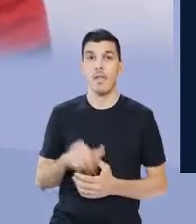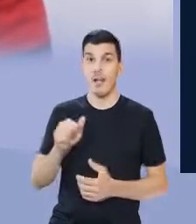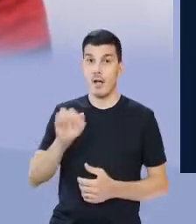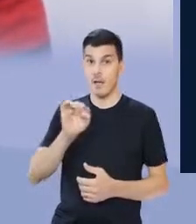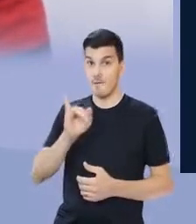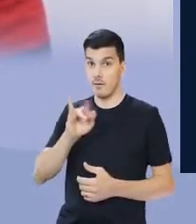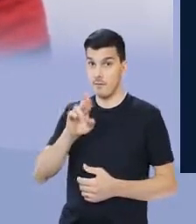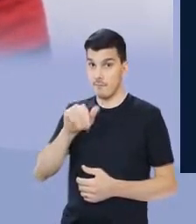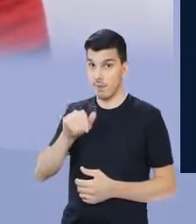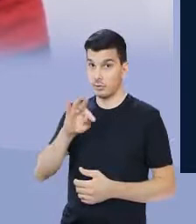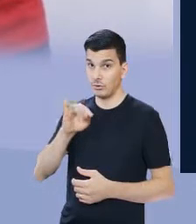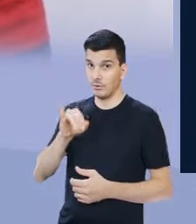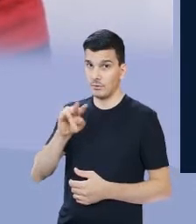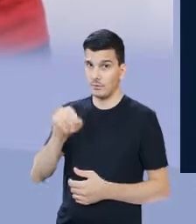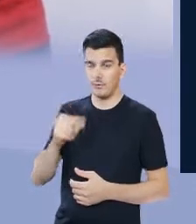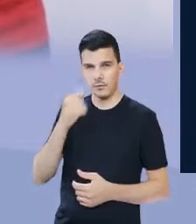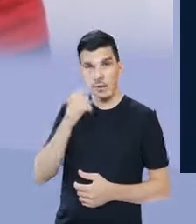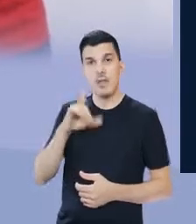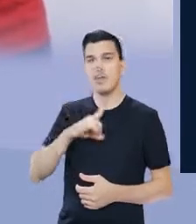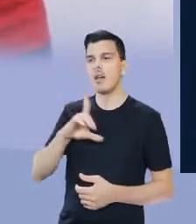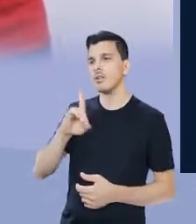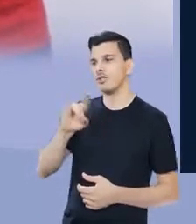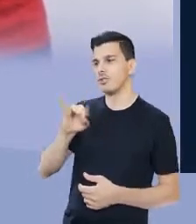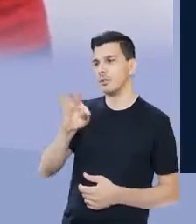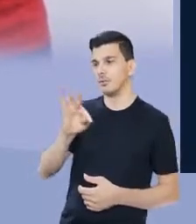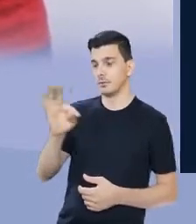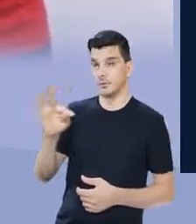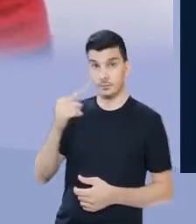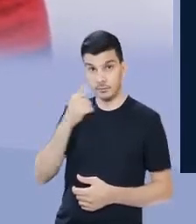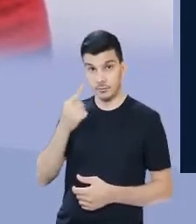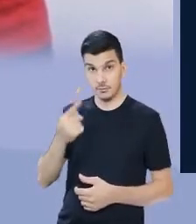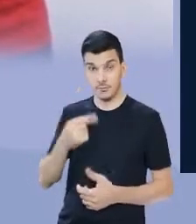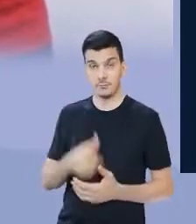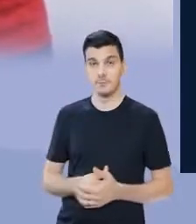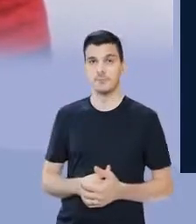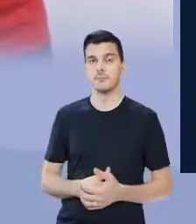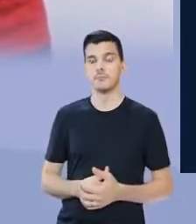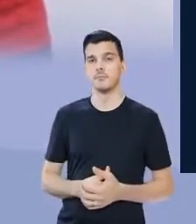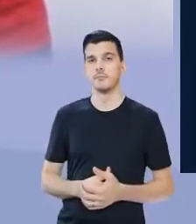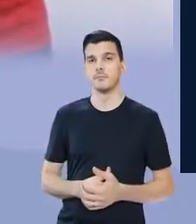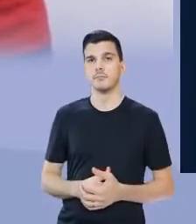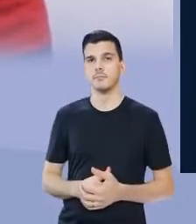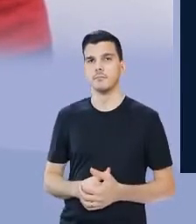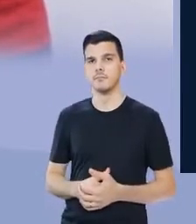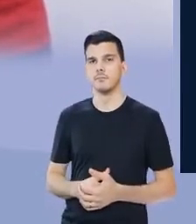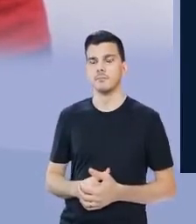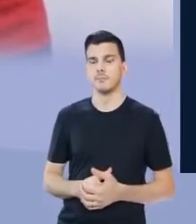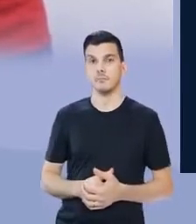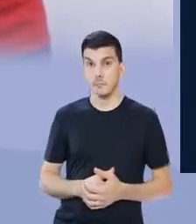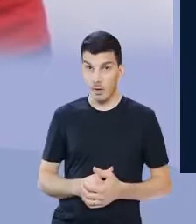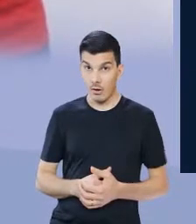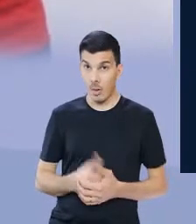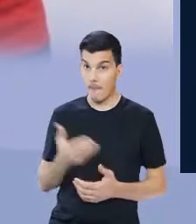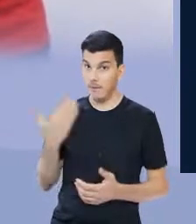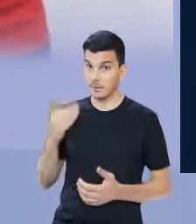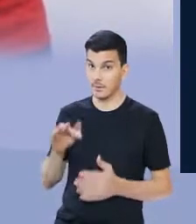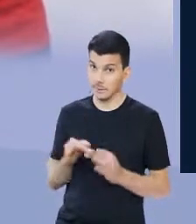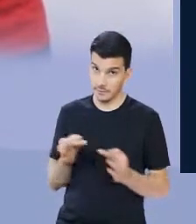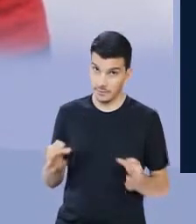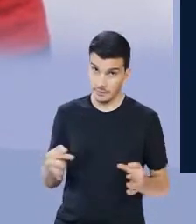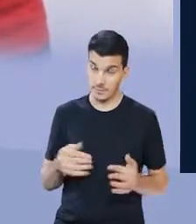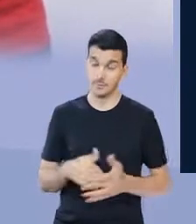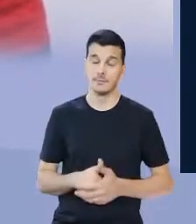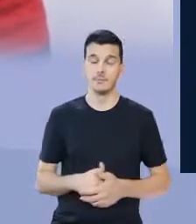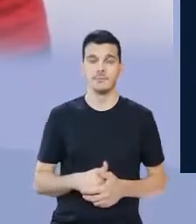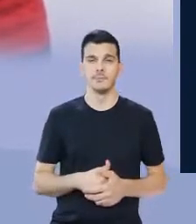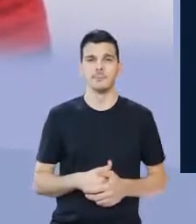viu que tem o didn't. Didn't é um sinal, né? Tá o sinal falando assim, ó, passado simples, passado simples,